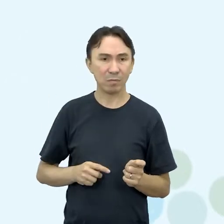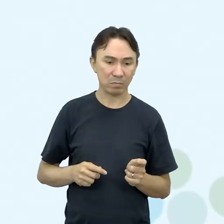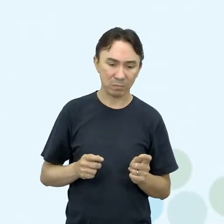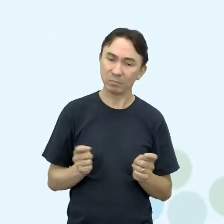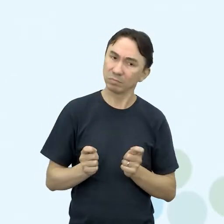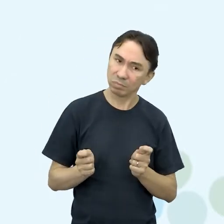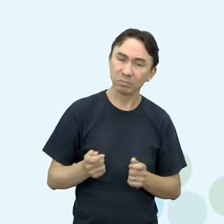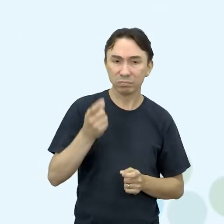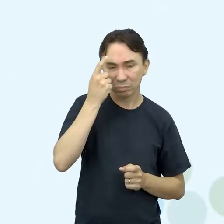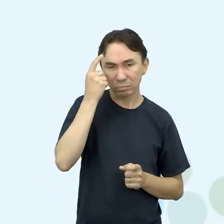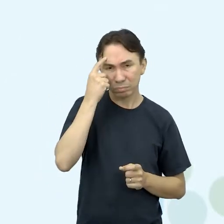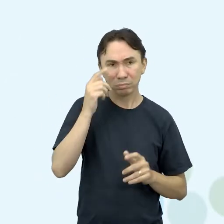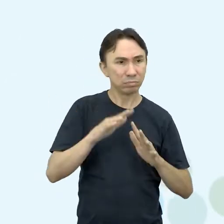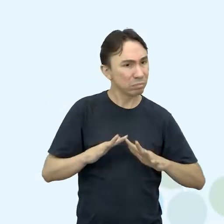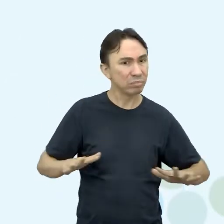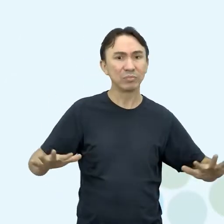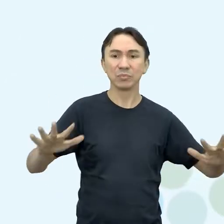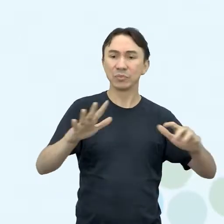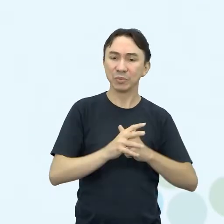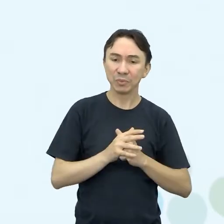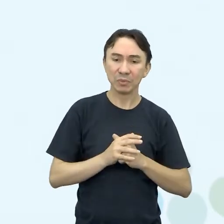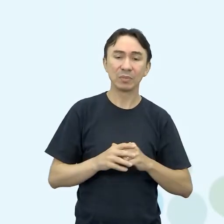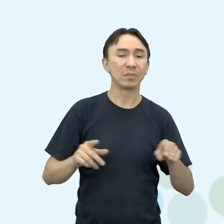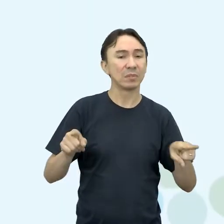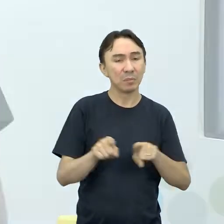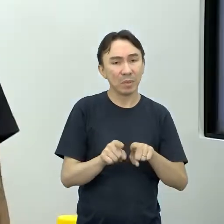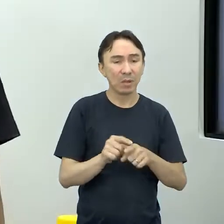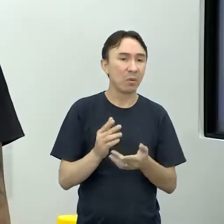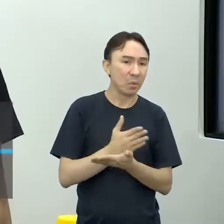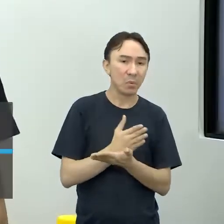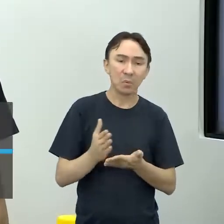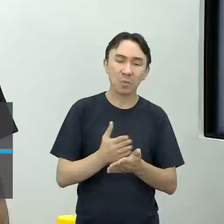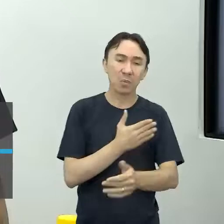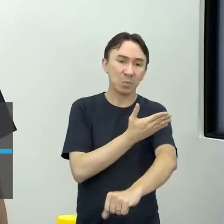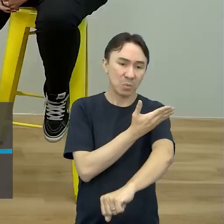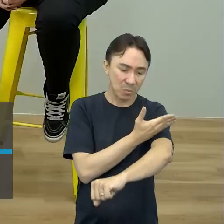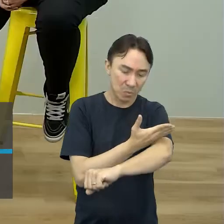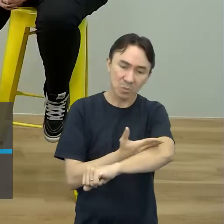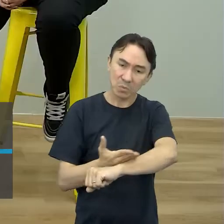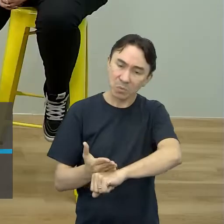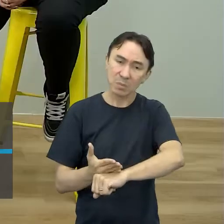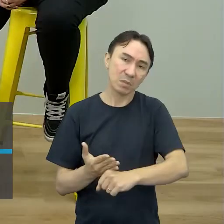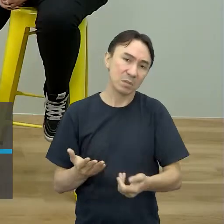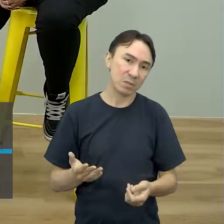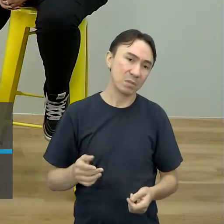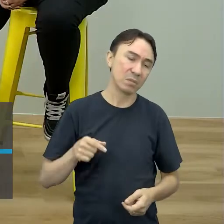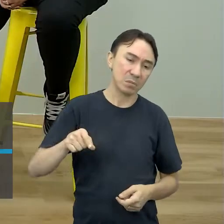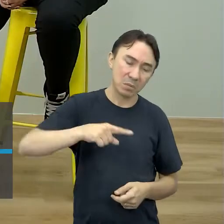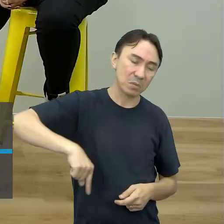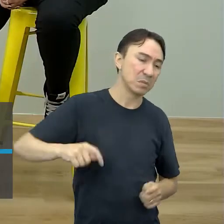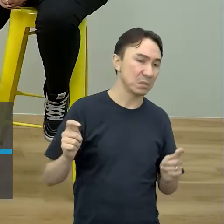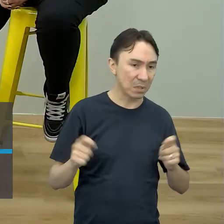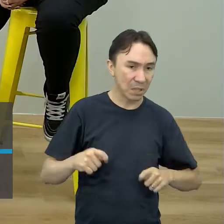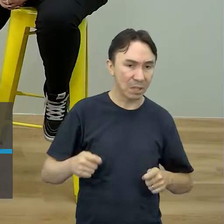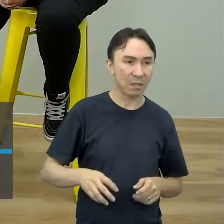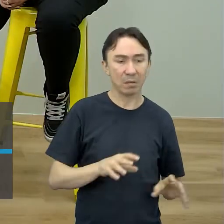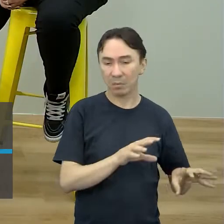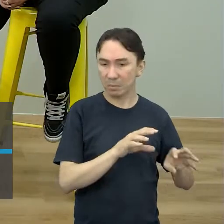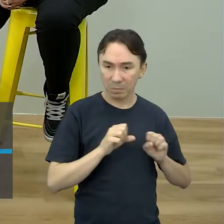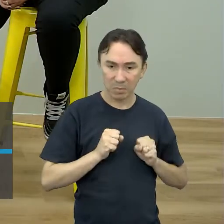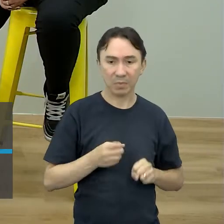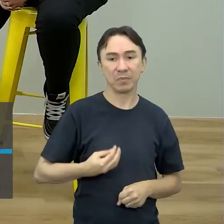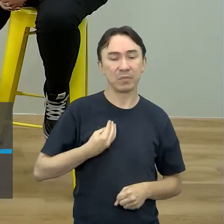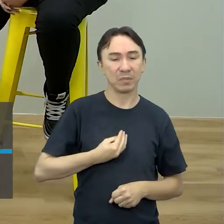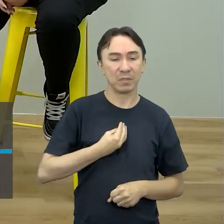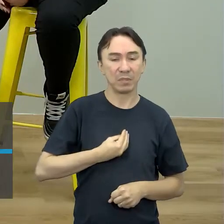também hábitos ecológicos que a gente pode estar integrando no nosso dia a dia, seja, por exemplo, a nível da comida, do que a